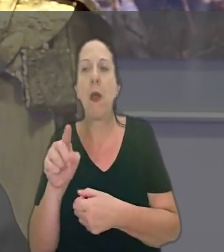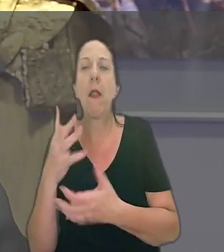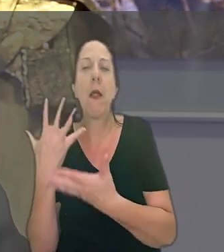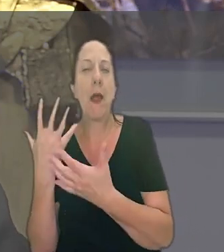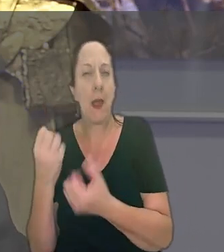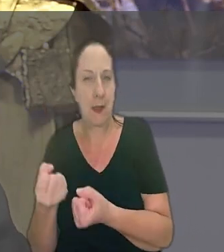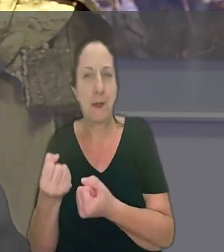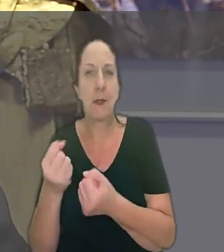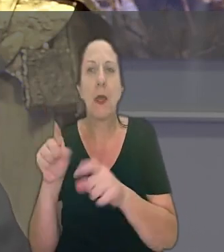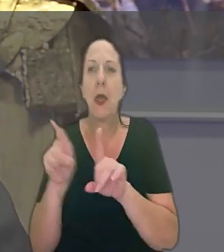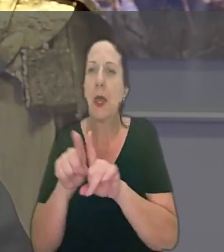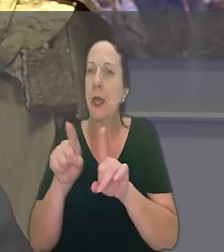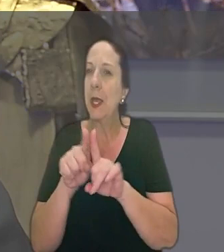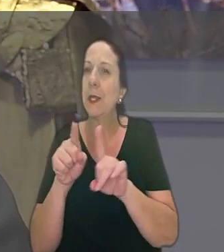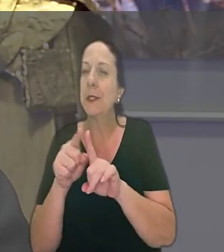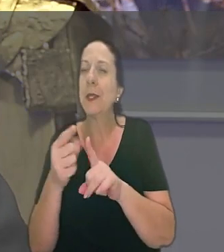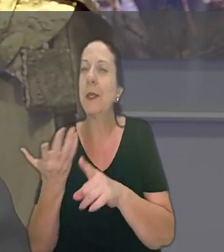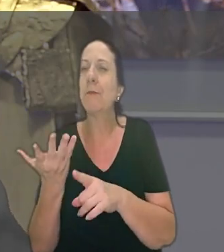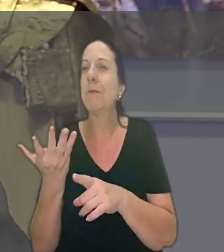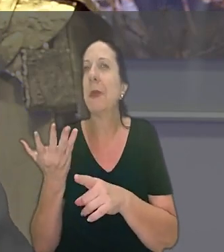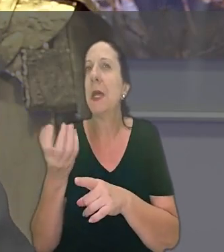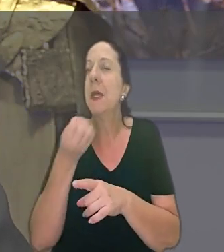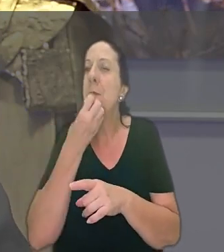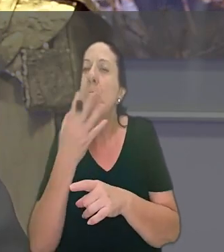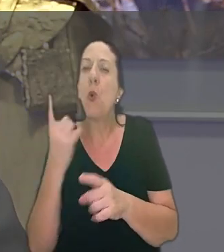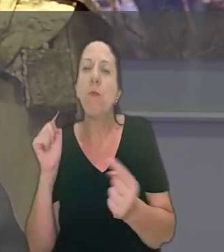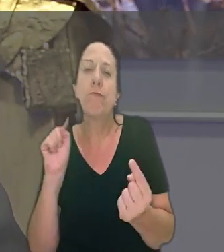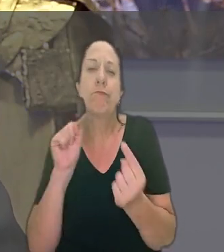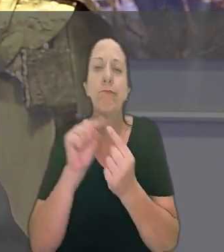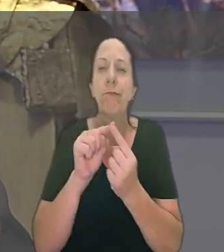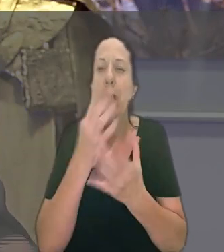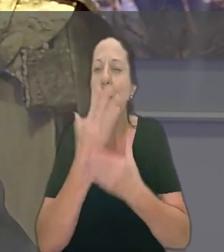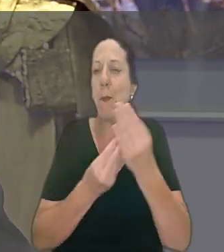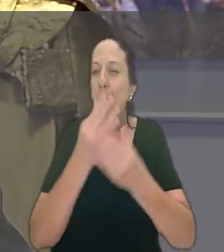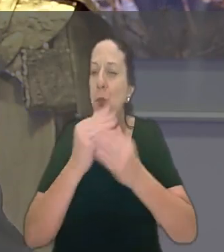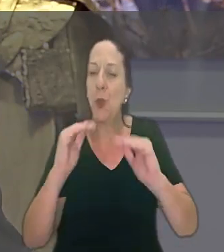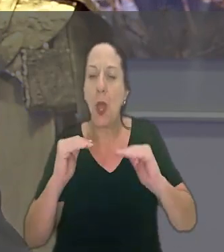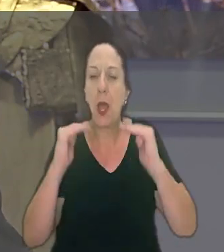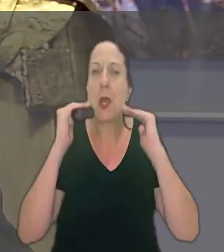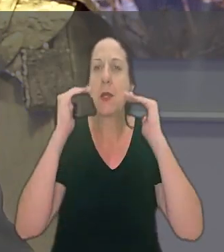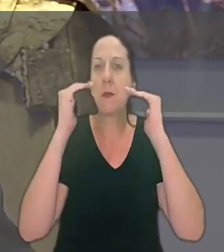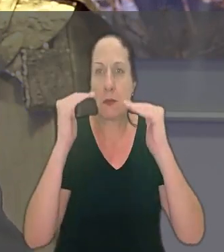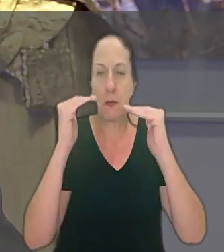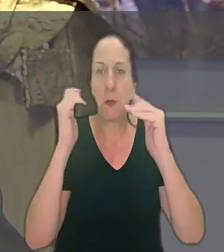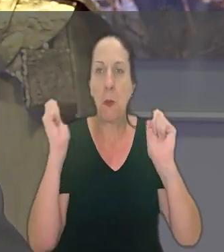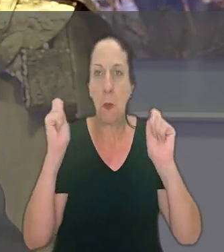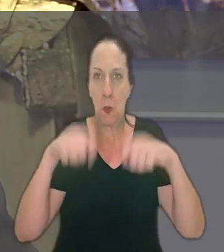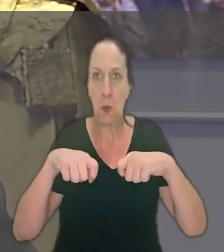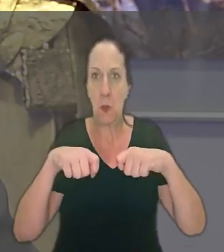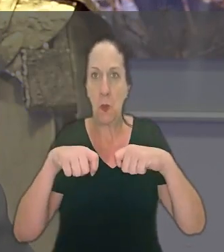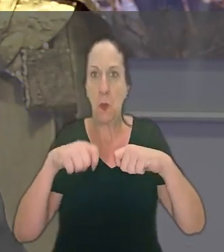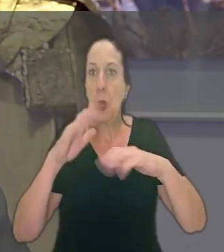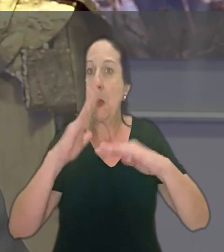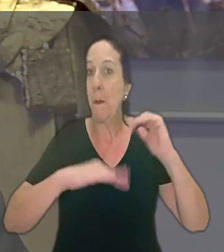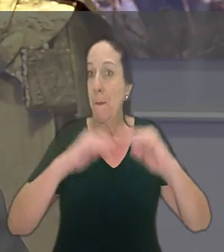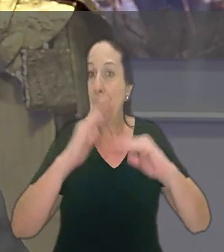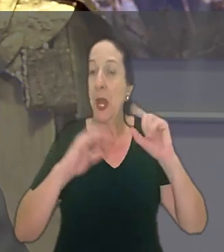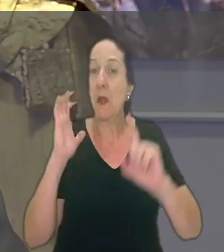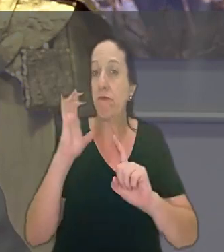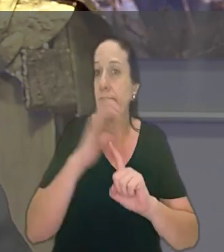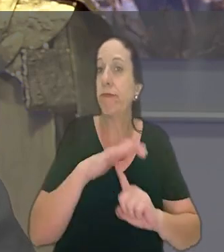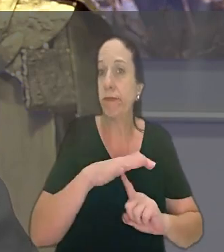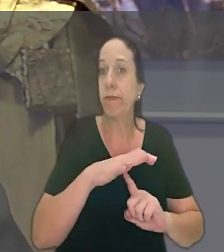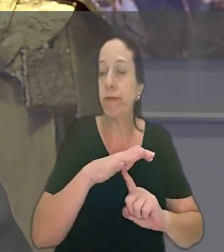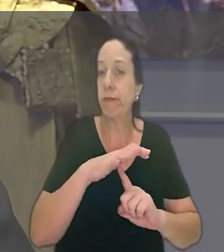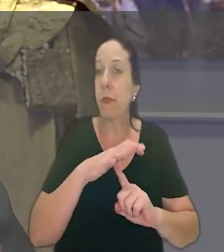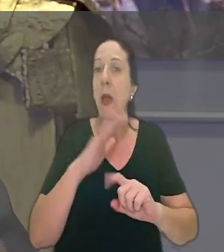ela favorece, ou até ela se favorece para alcançar produção acima do que é possível a partir de práticas